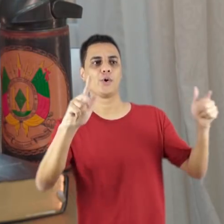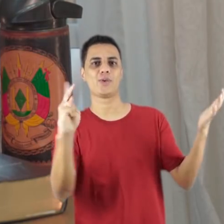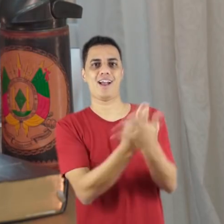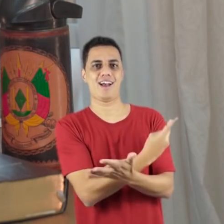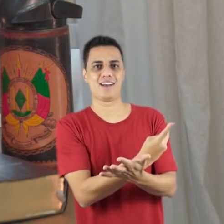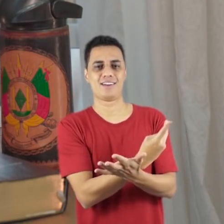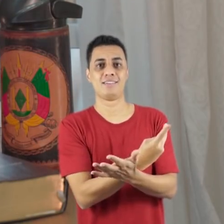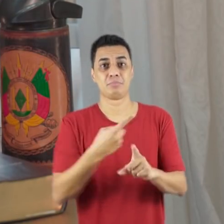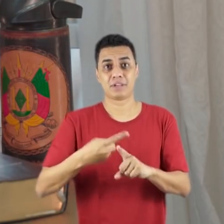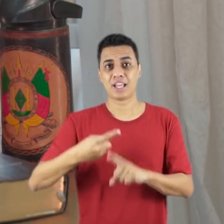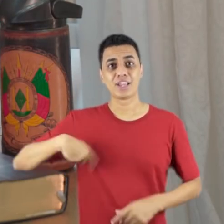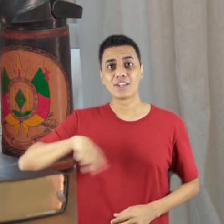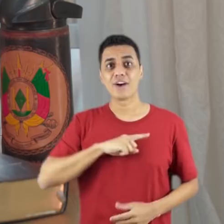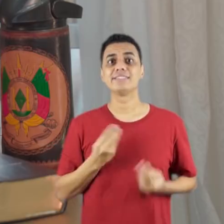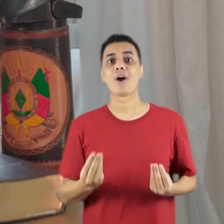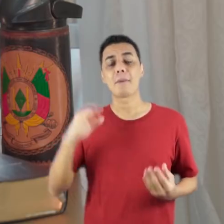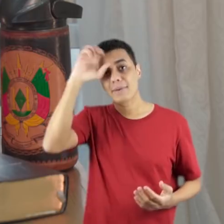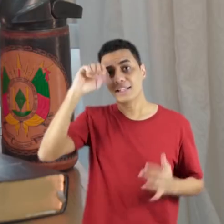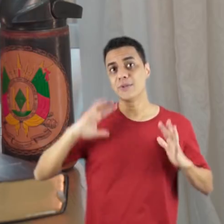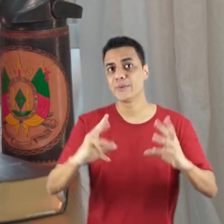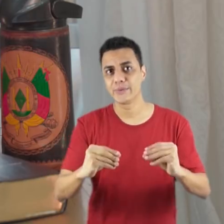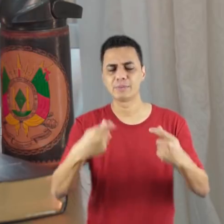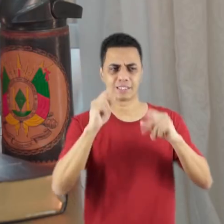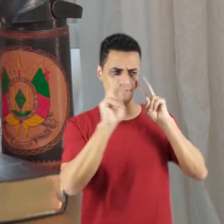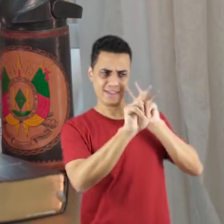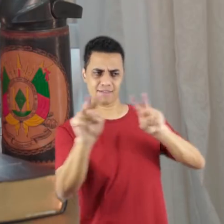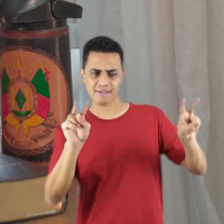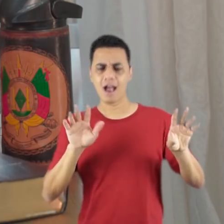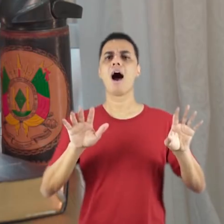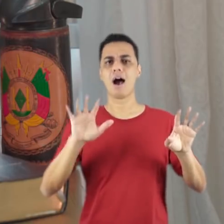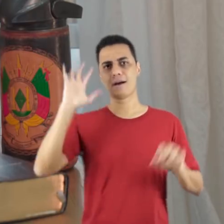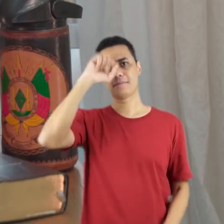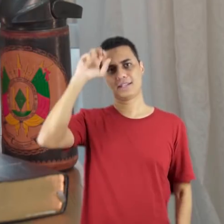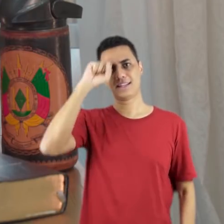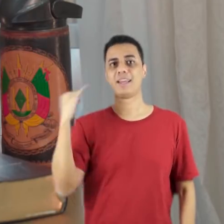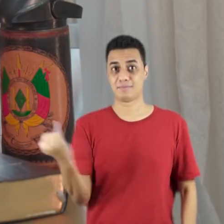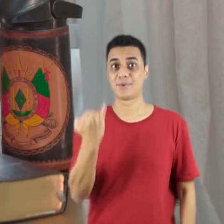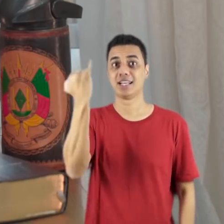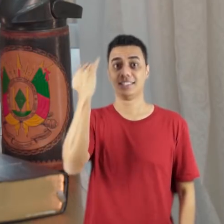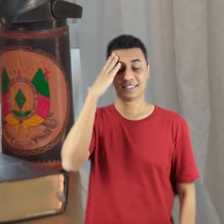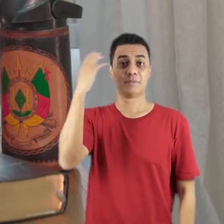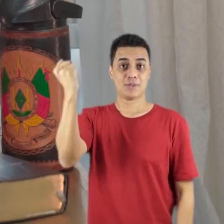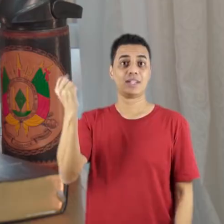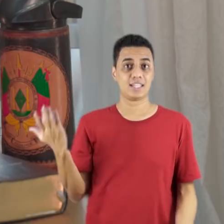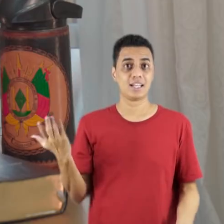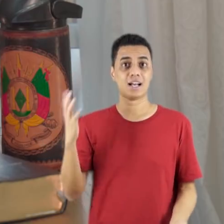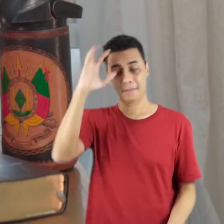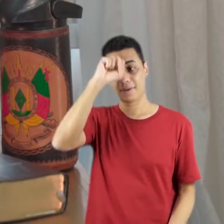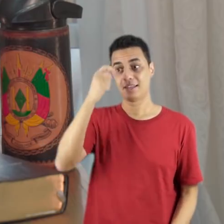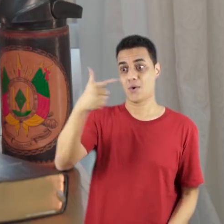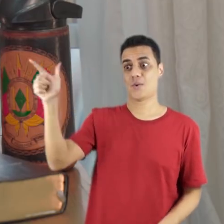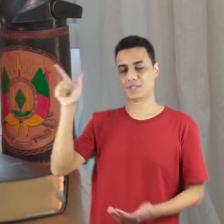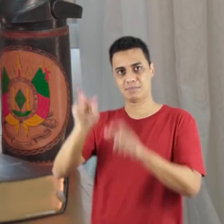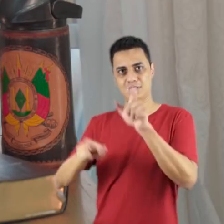não temos ossos suficientes no corpo para aprender todas as lições da vida. Então, é sábio aprendermos com os outros.